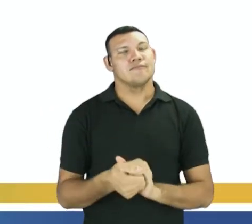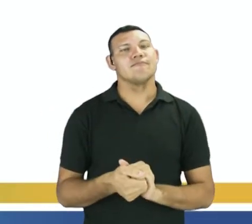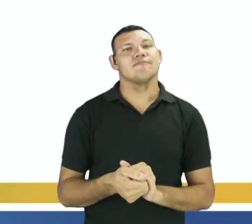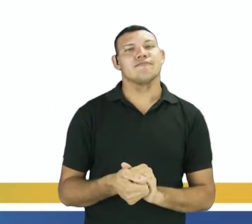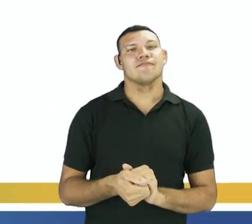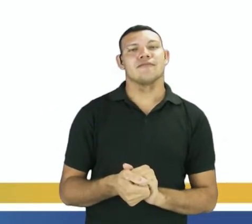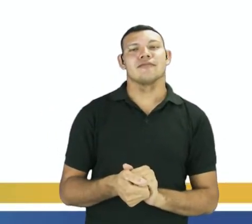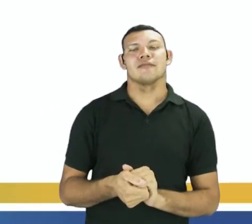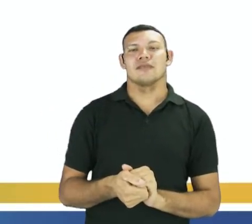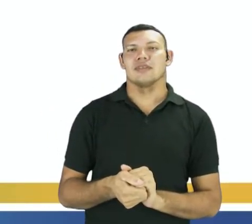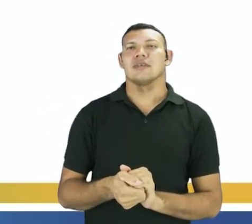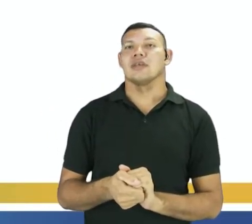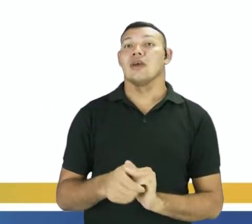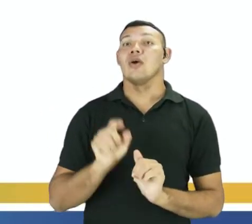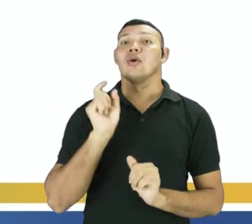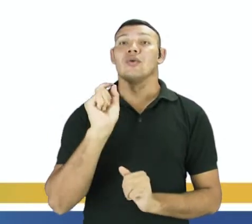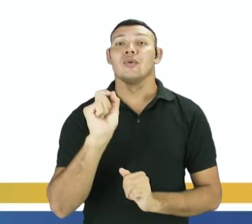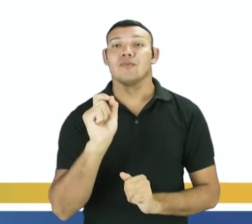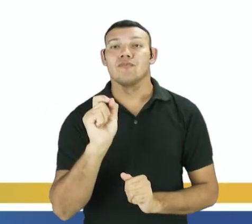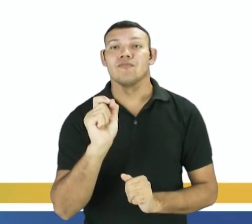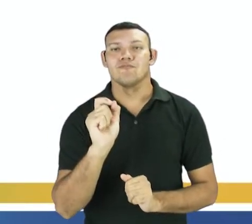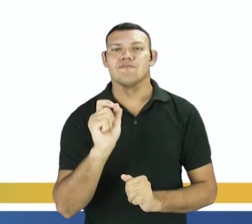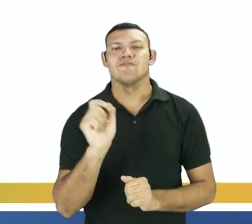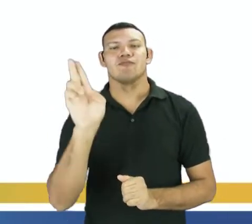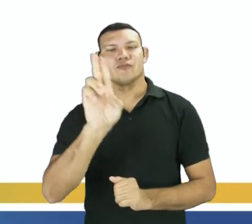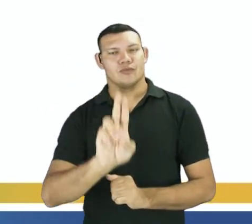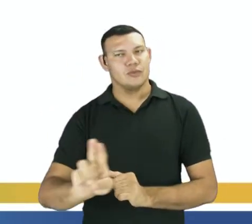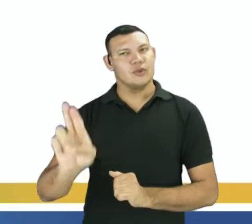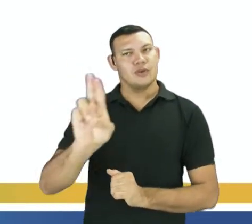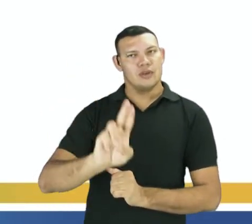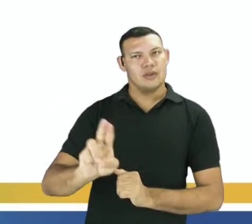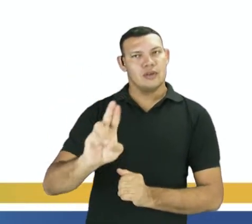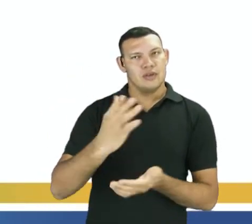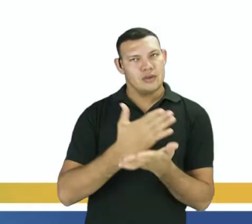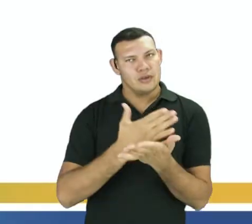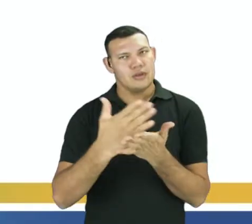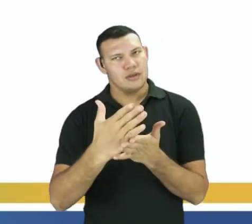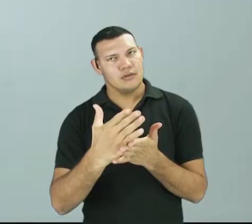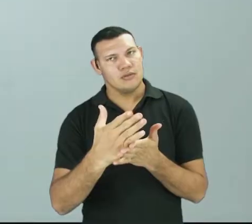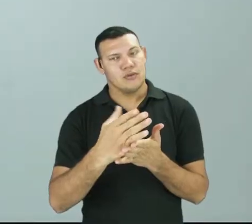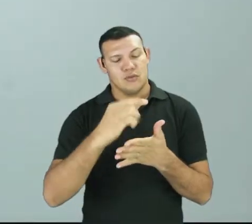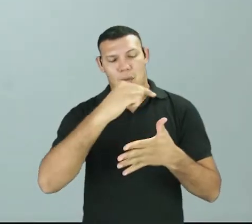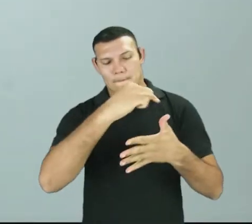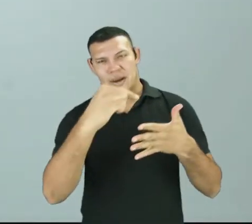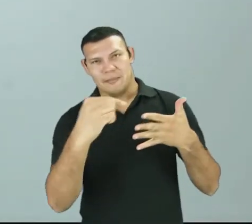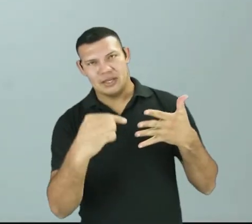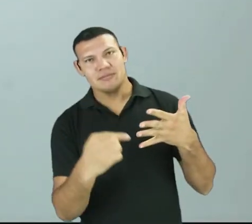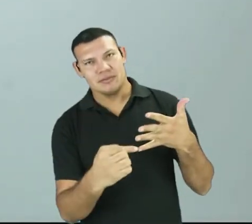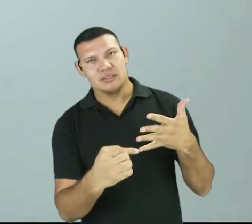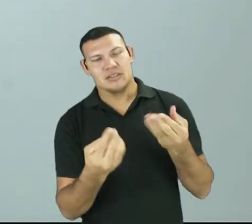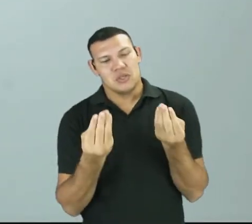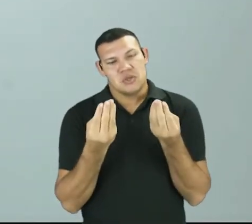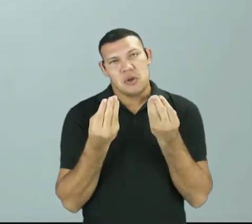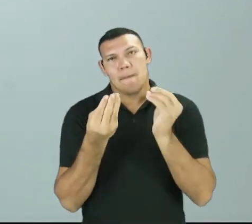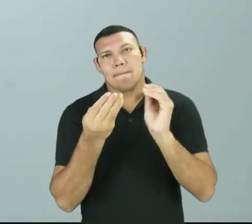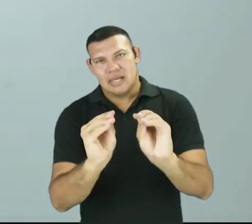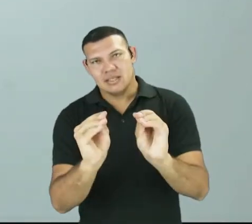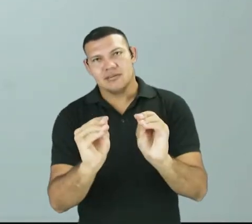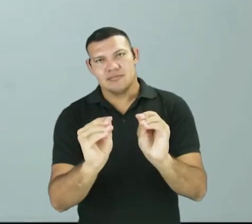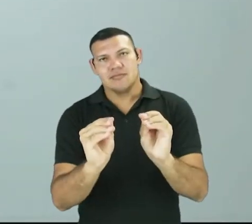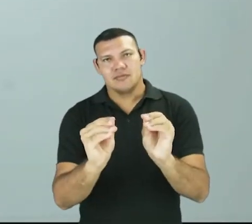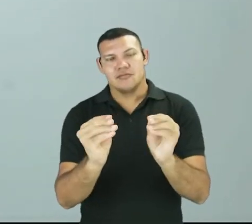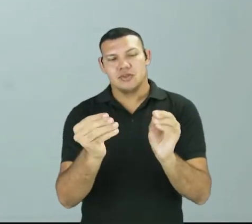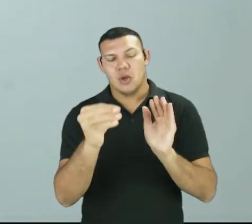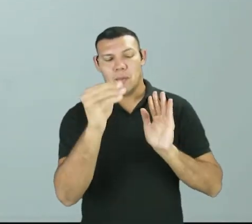o sea, ellos nos van servir para iniciar o enumerar y adicionar informaciones nuevas